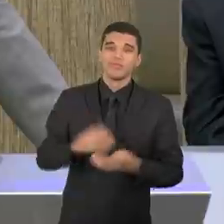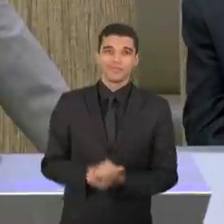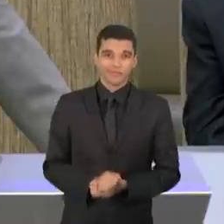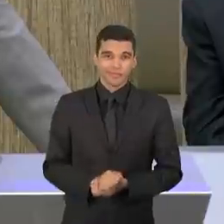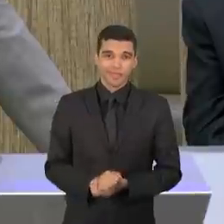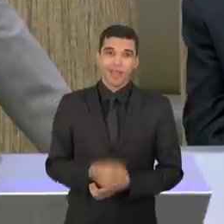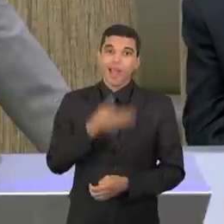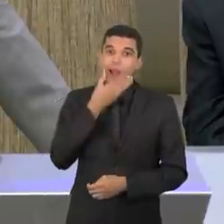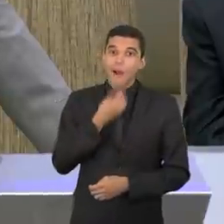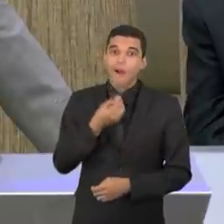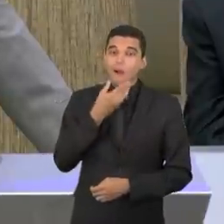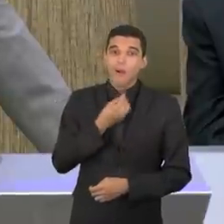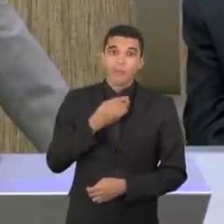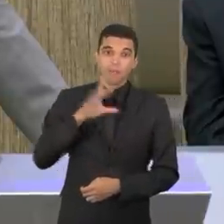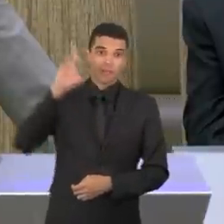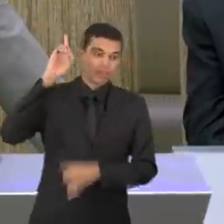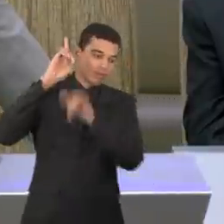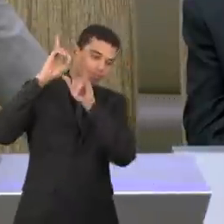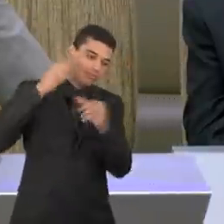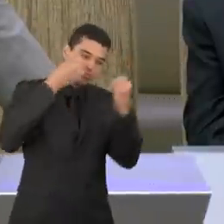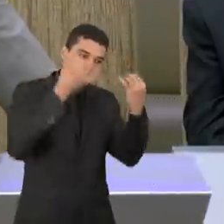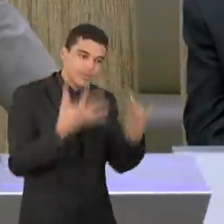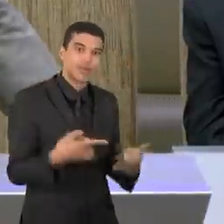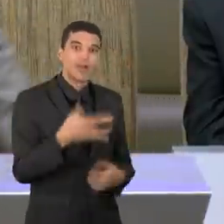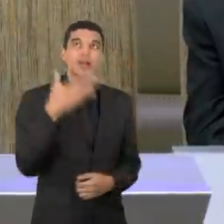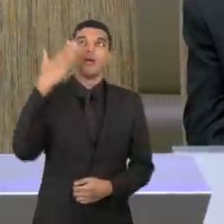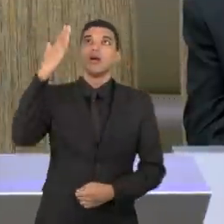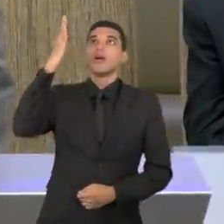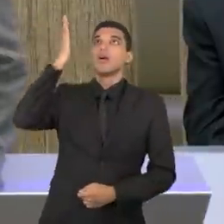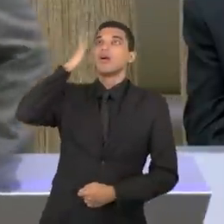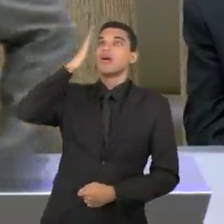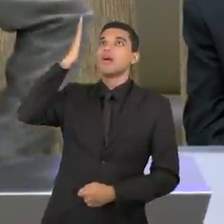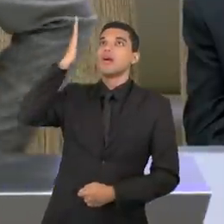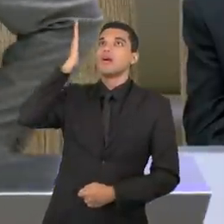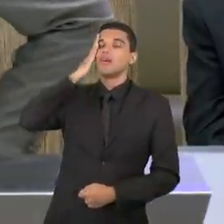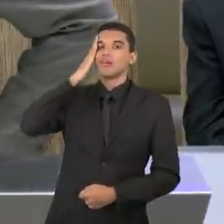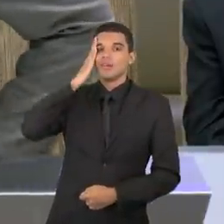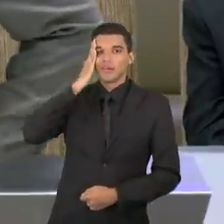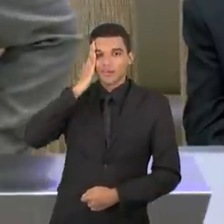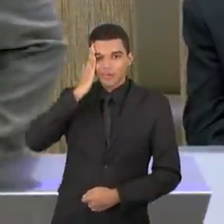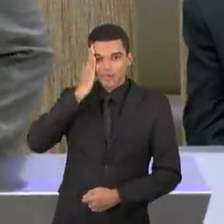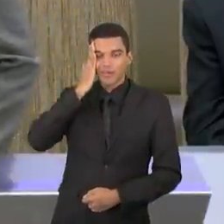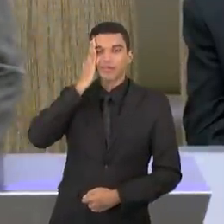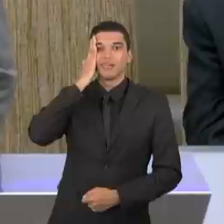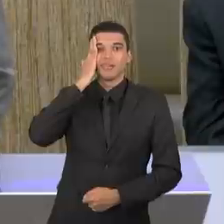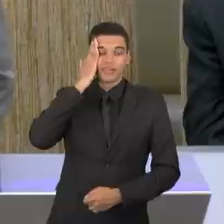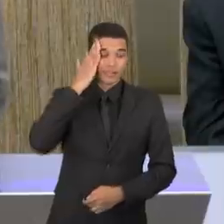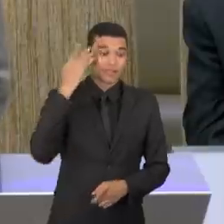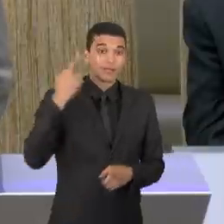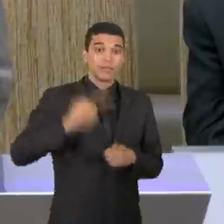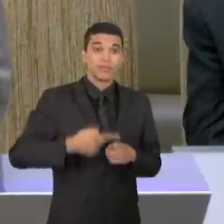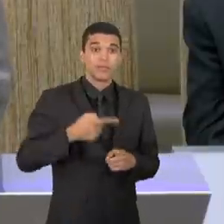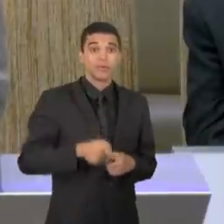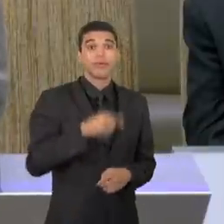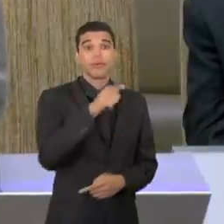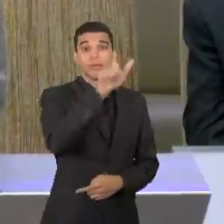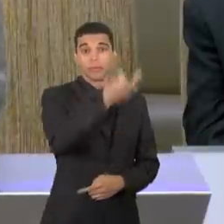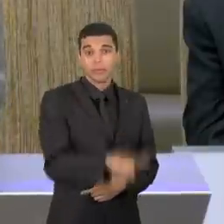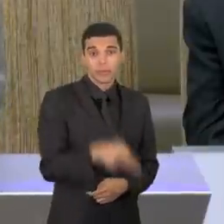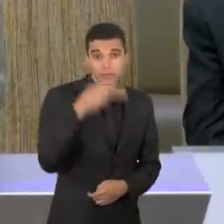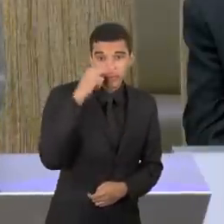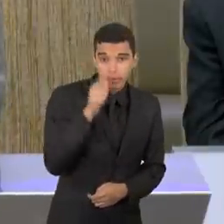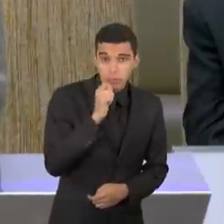Quem pode explicar a compassividade de Deus?